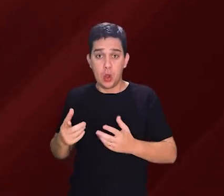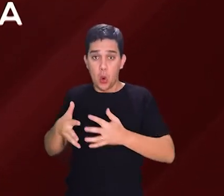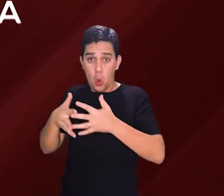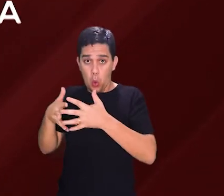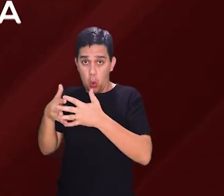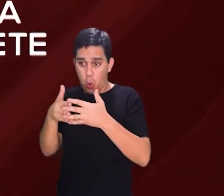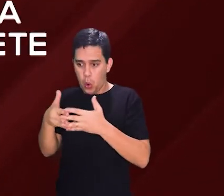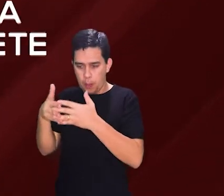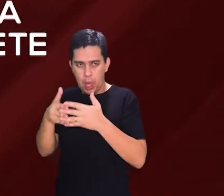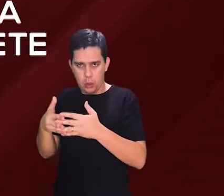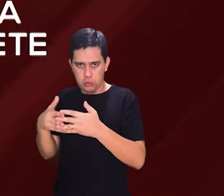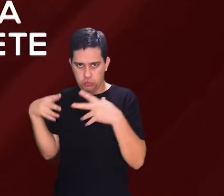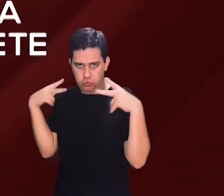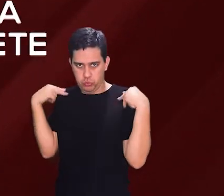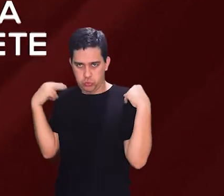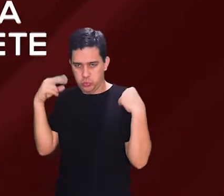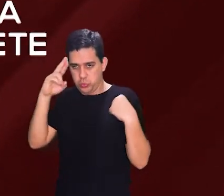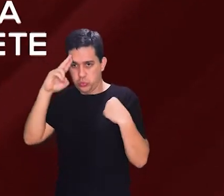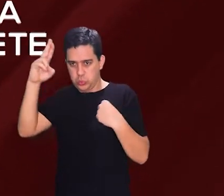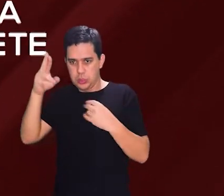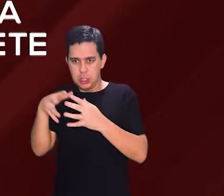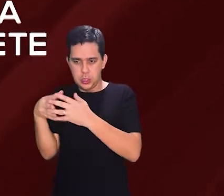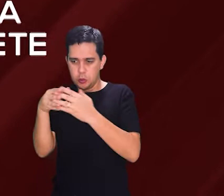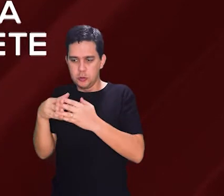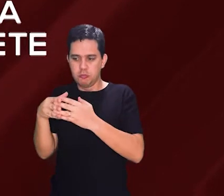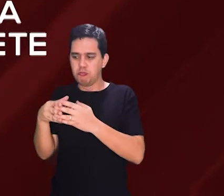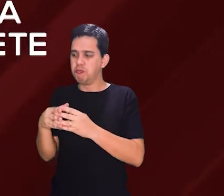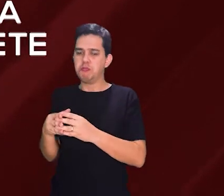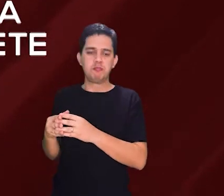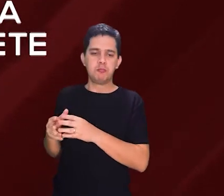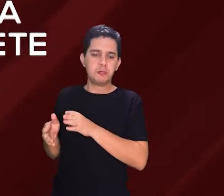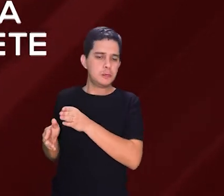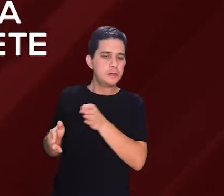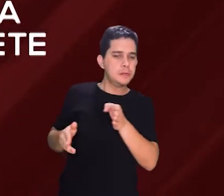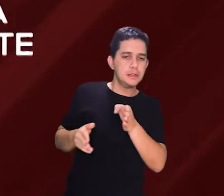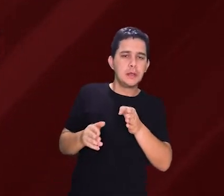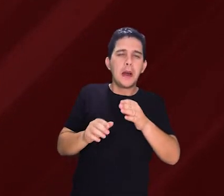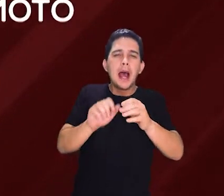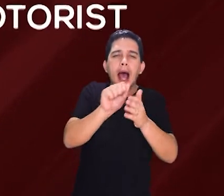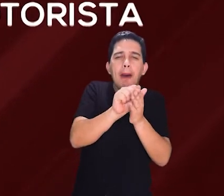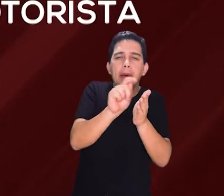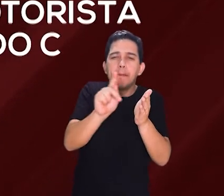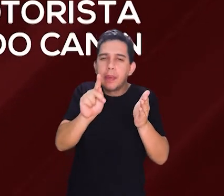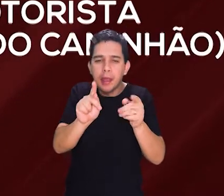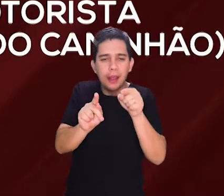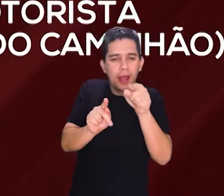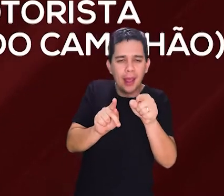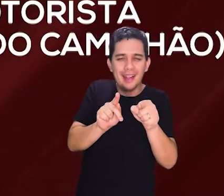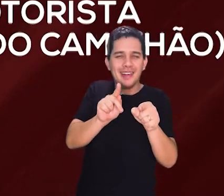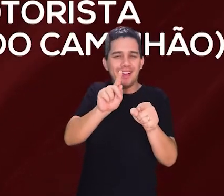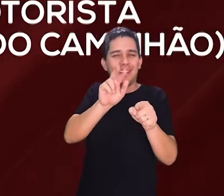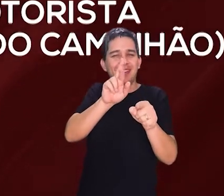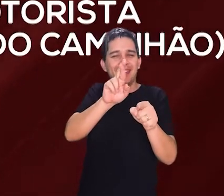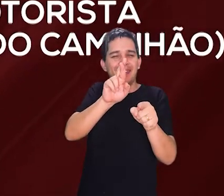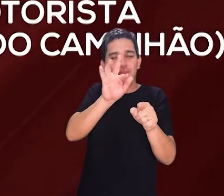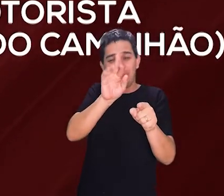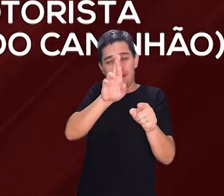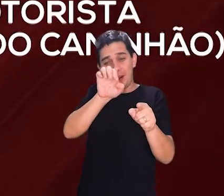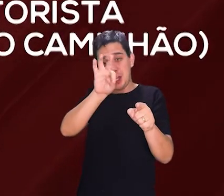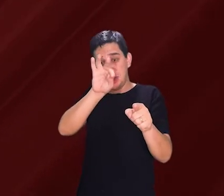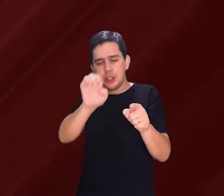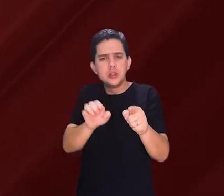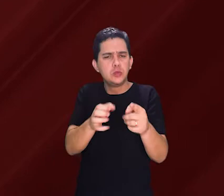o frete, né, junto a uma plataforma de frete, ele contratava o frete, e aí